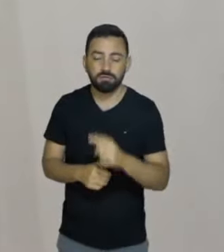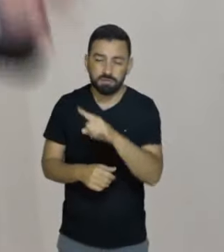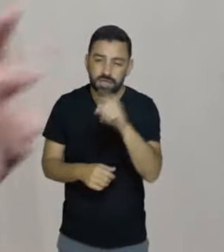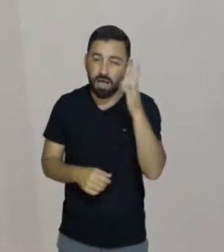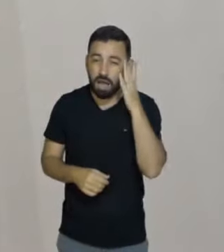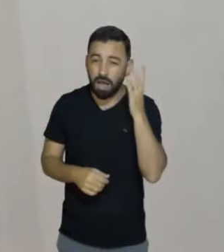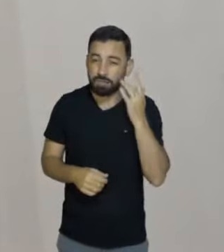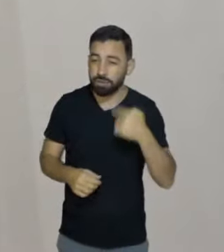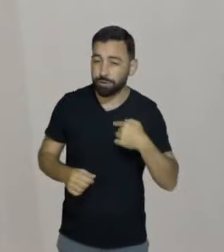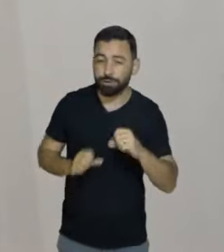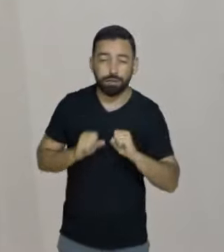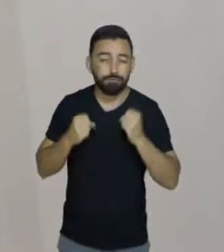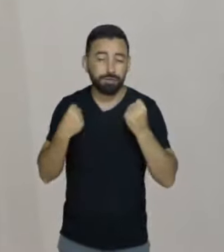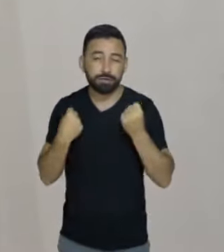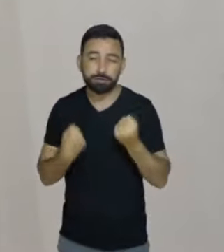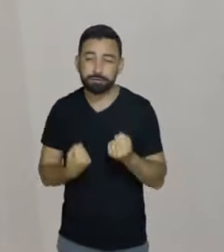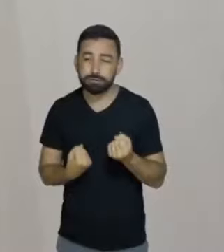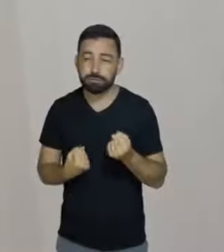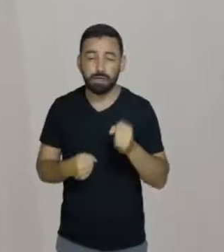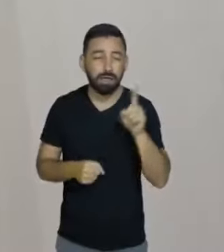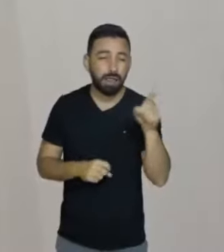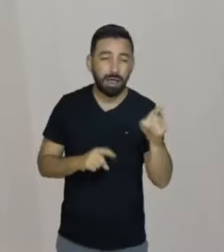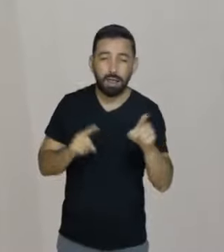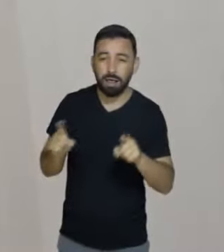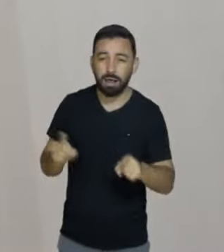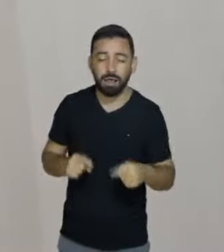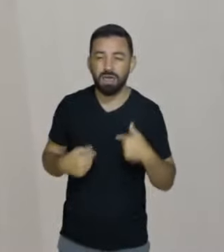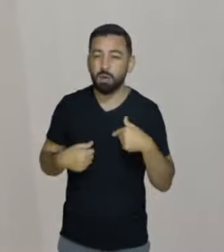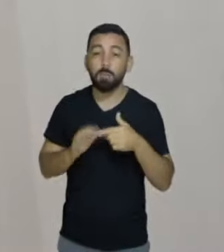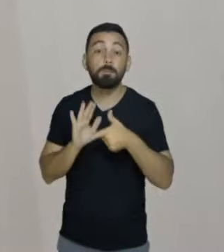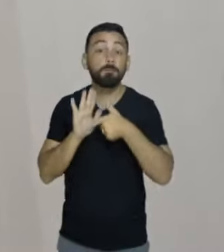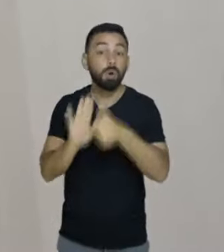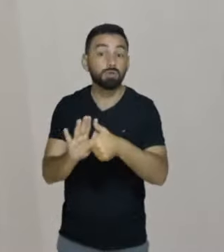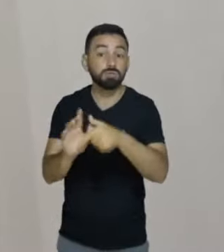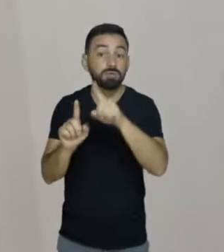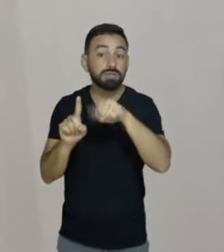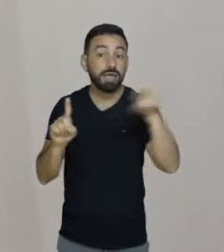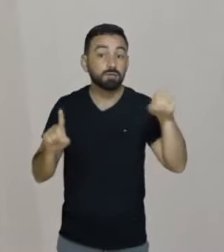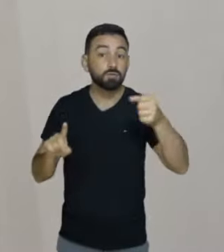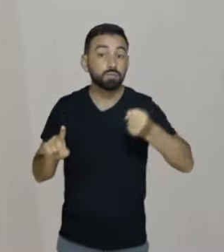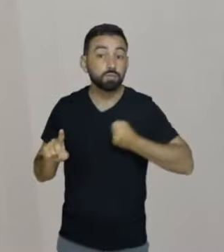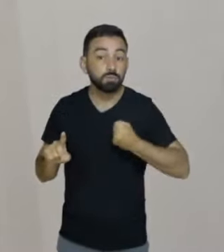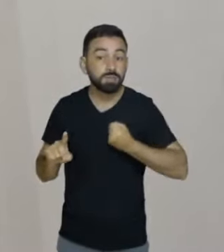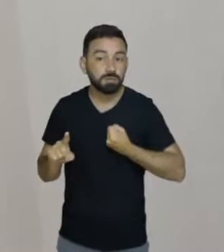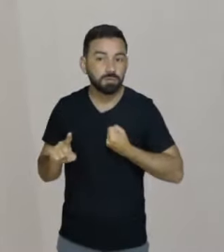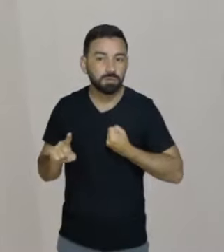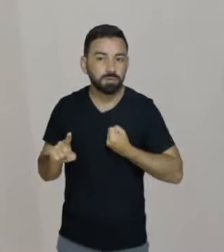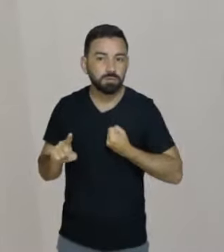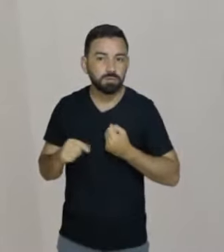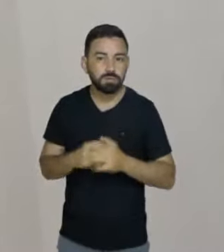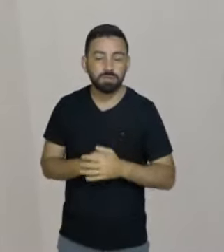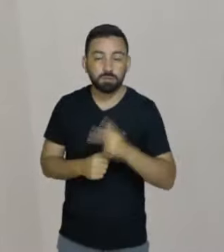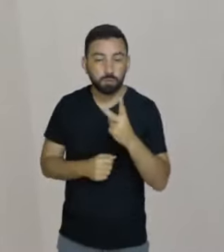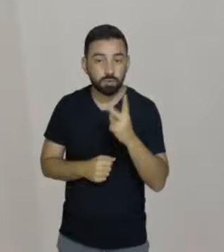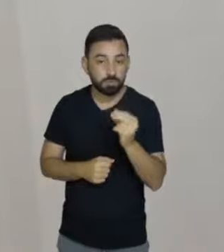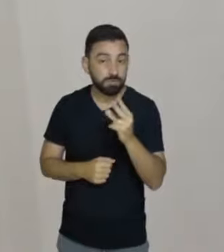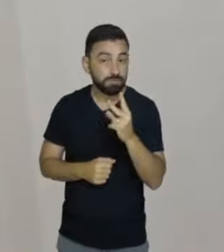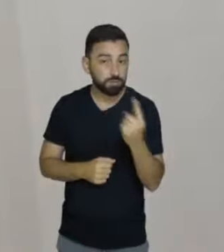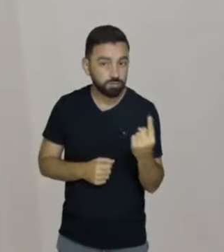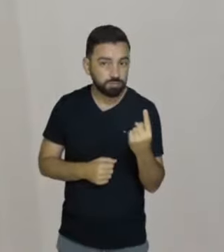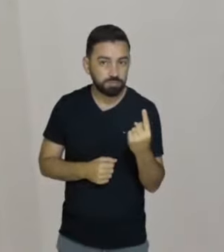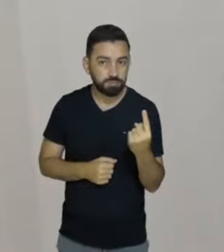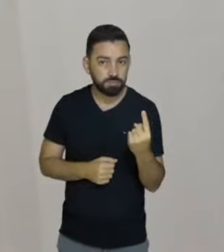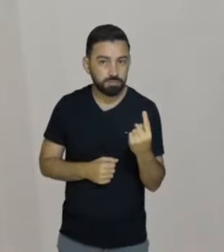sou um defensor desse ou daquele, eu estou trazendo dados, estou trazendo aqui números. Em 2021,